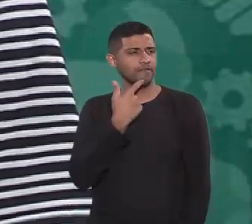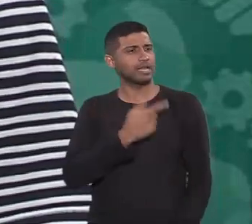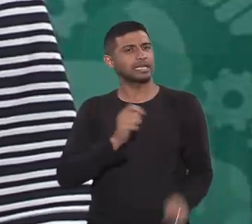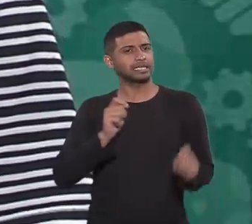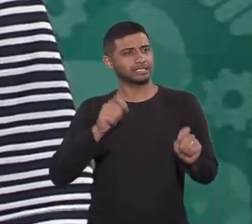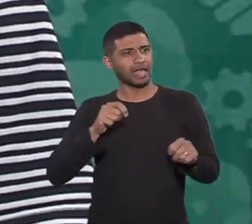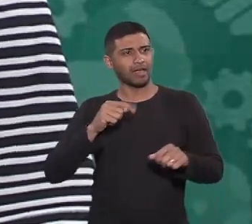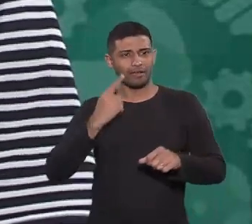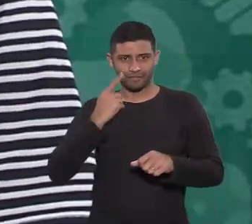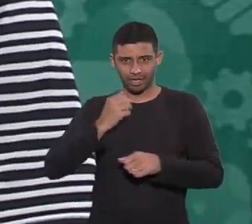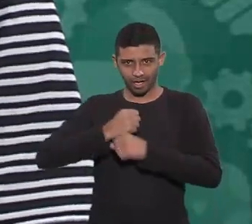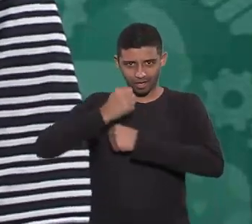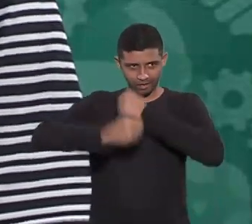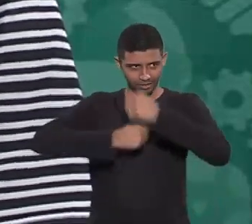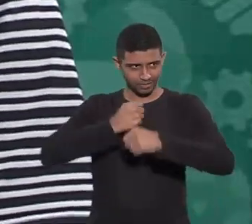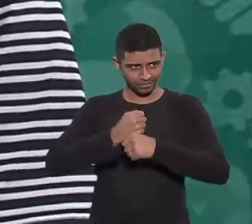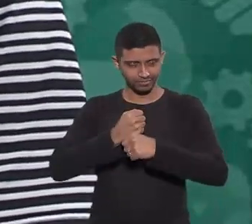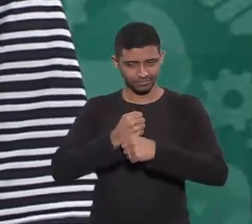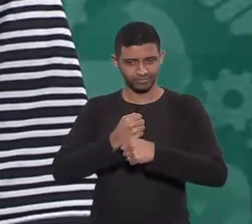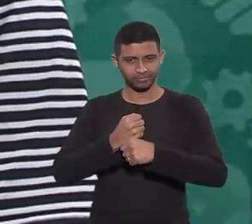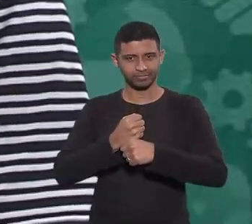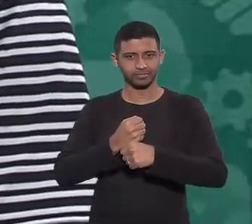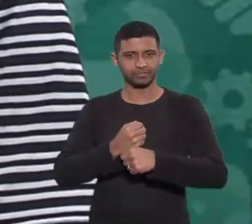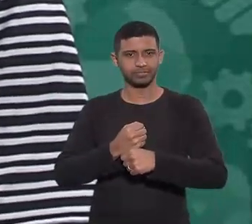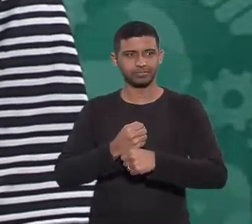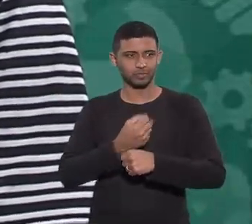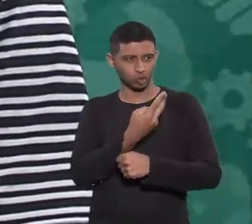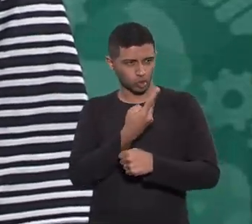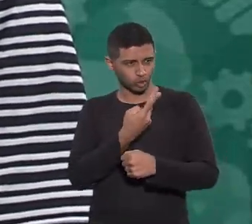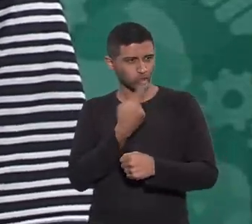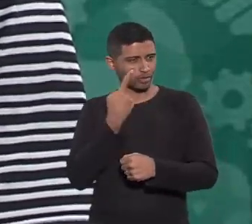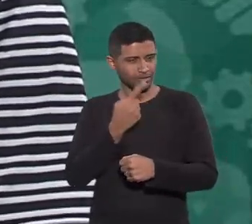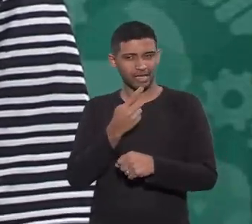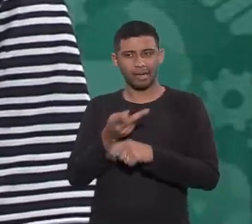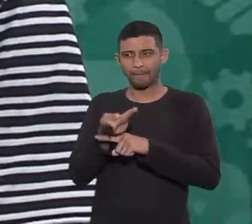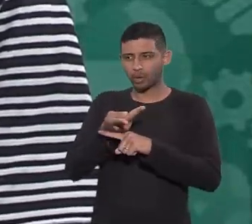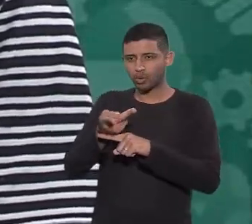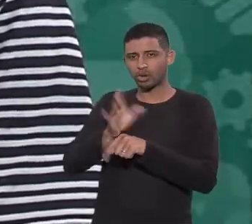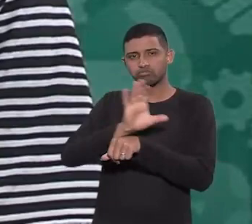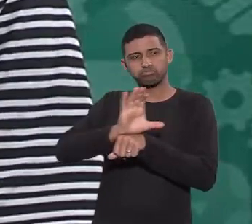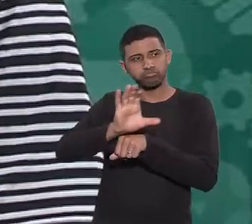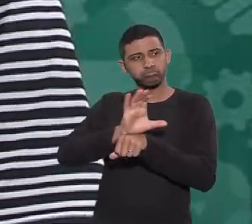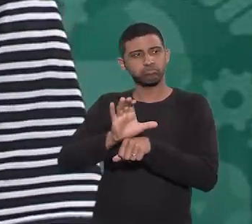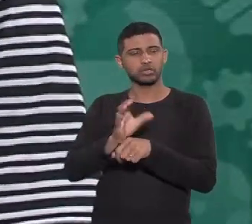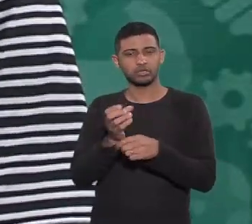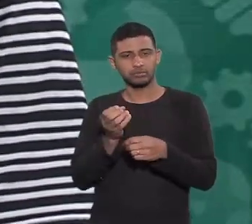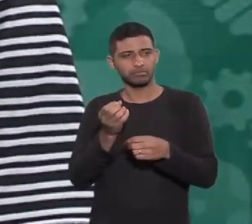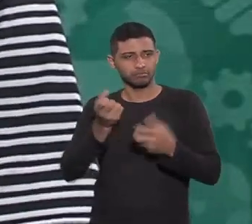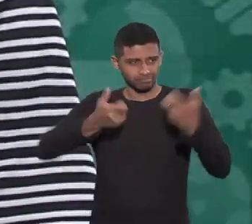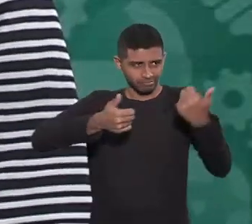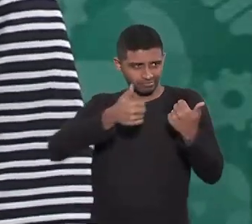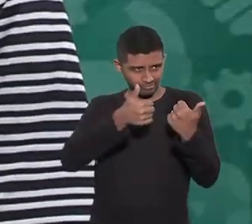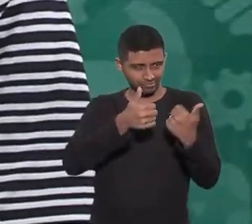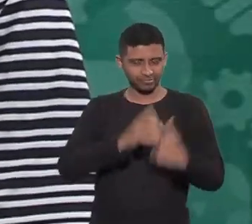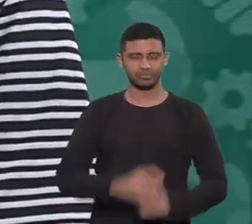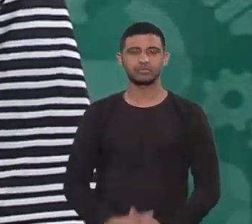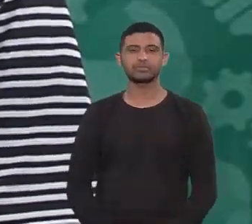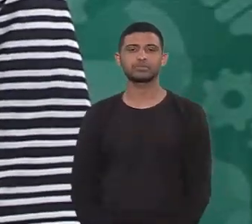falou assim, cara, então, ano que vem, vamos procurar um curso para você, para não sei o